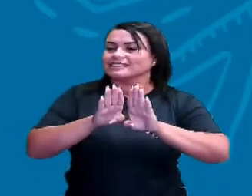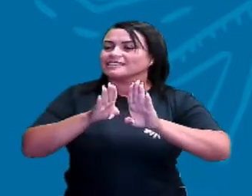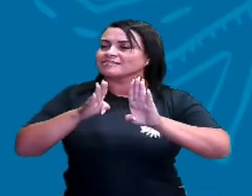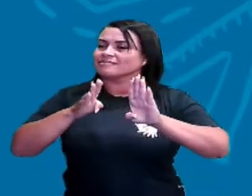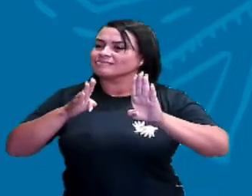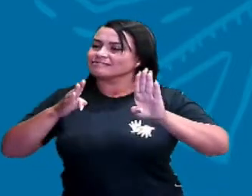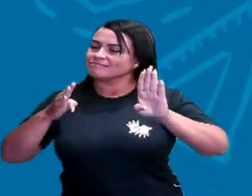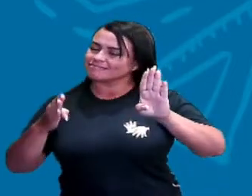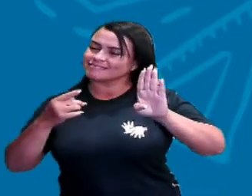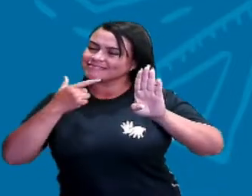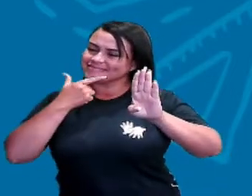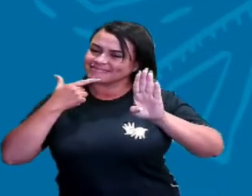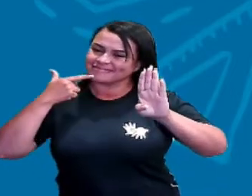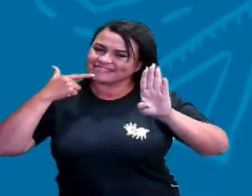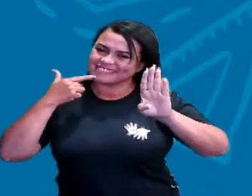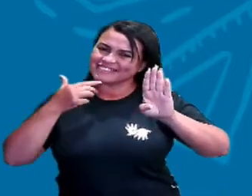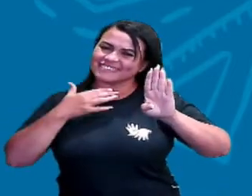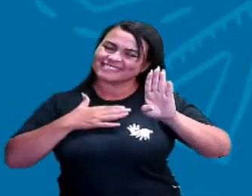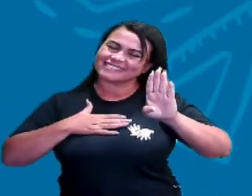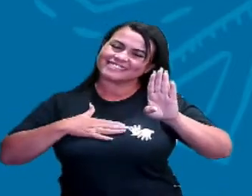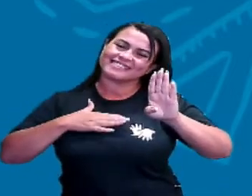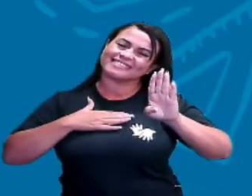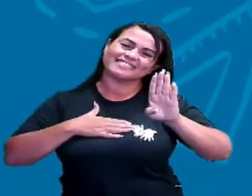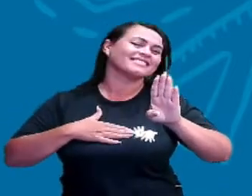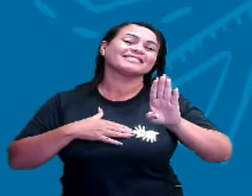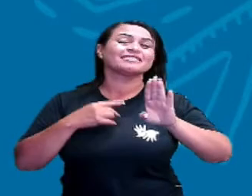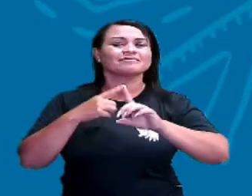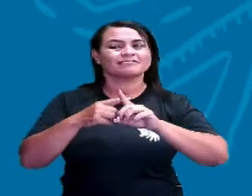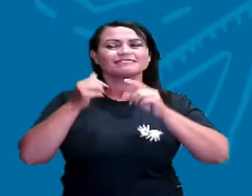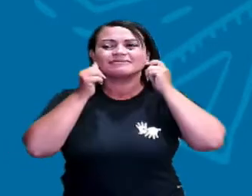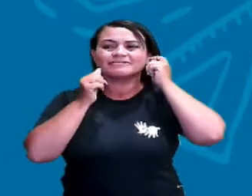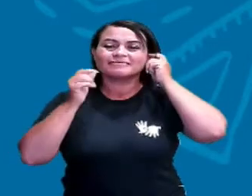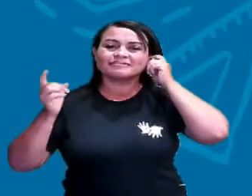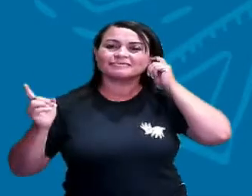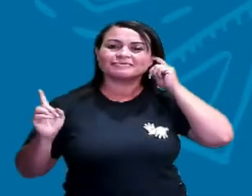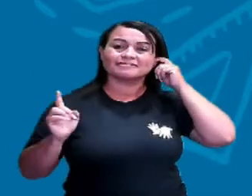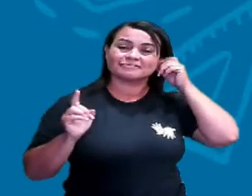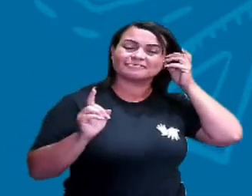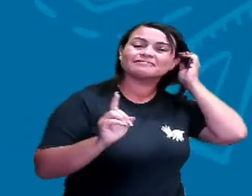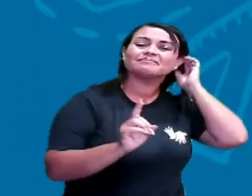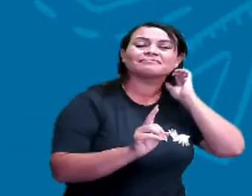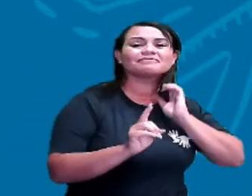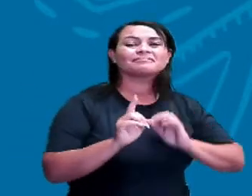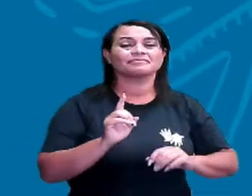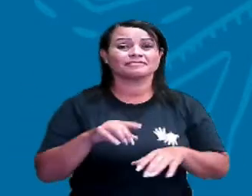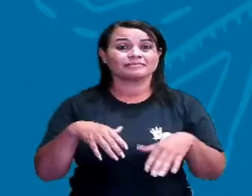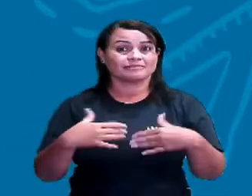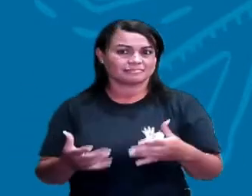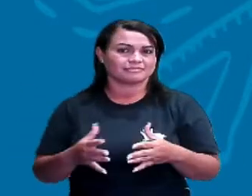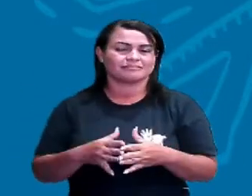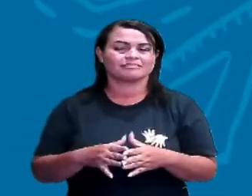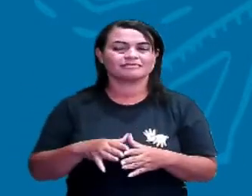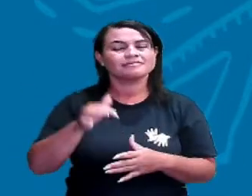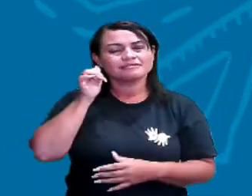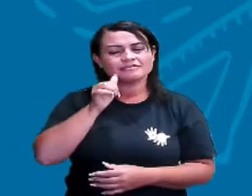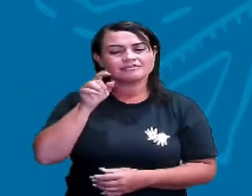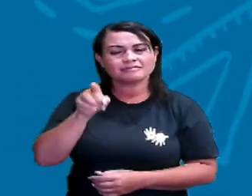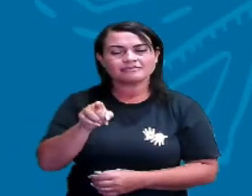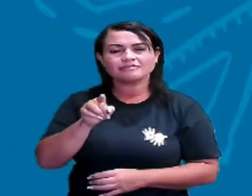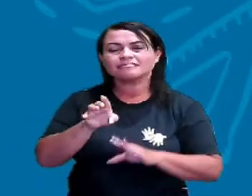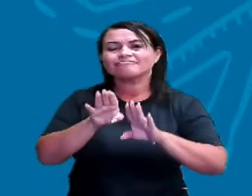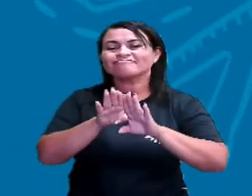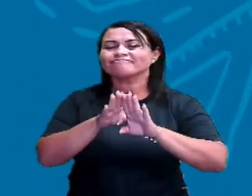a porta disse que abria bem prazenteira para passar a cozinheira, ou seja, ela abre